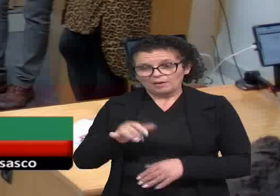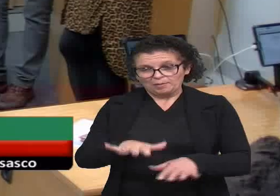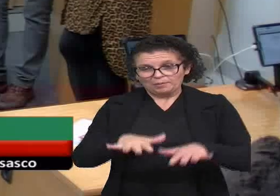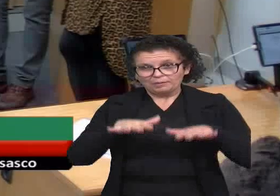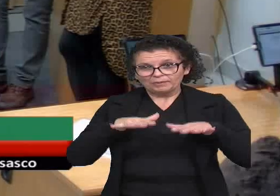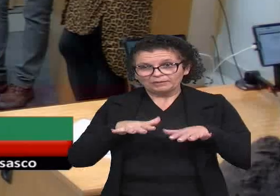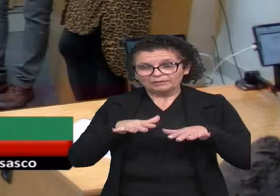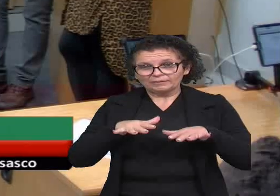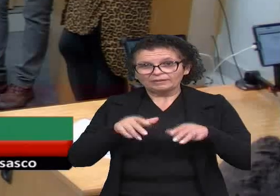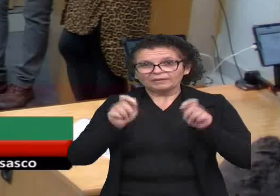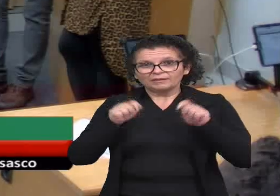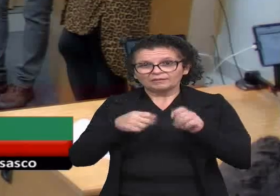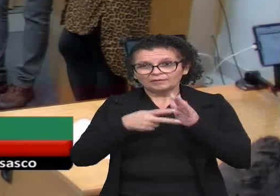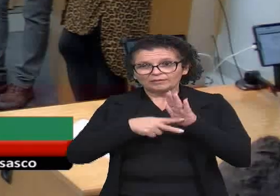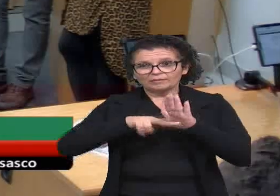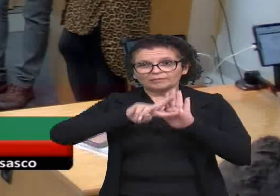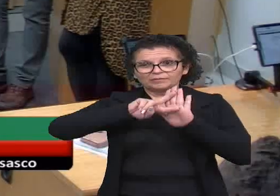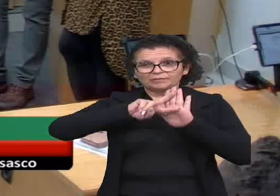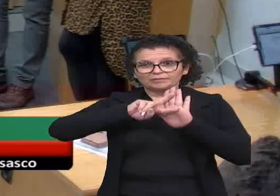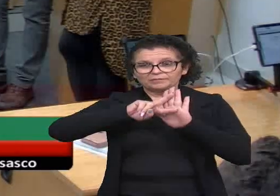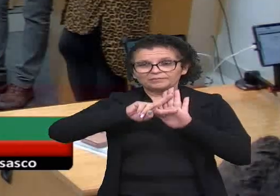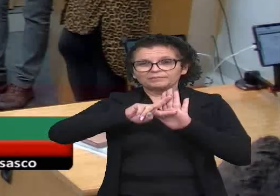para a gente fazer uma inversão de pauta.